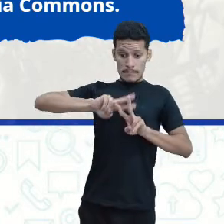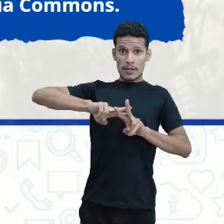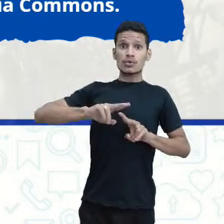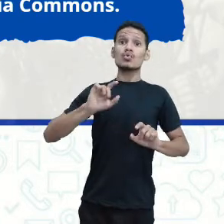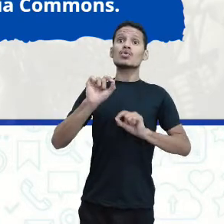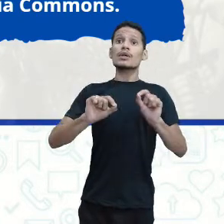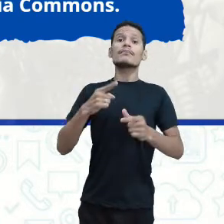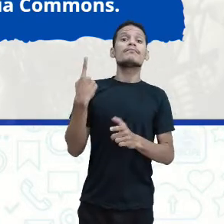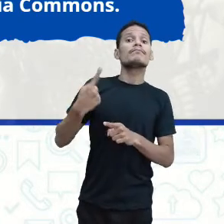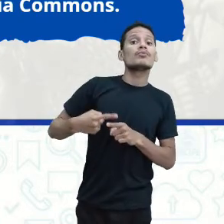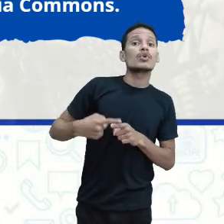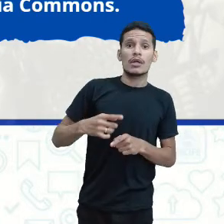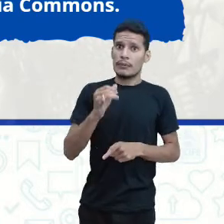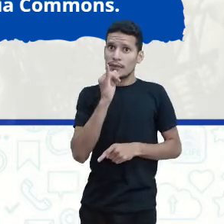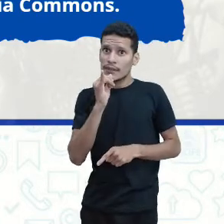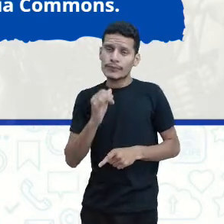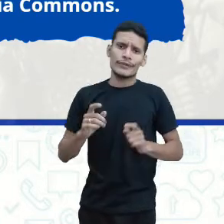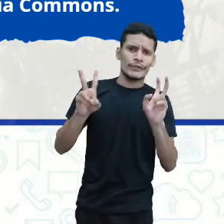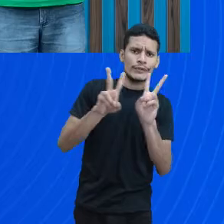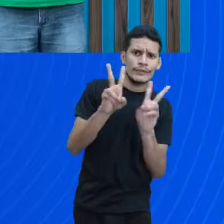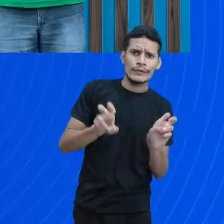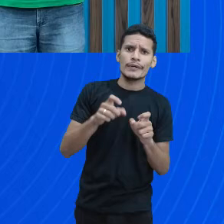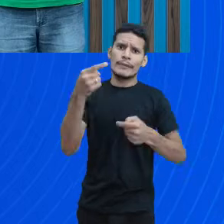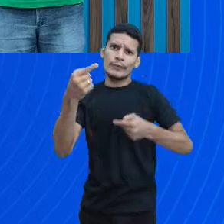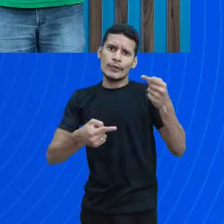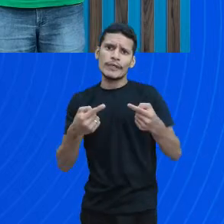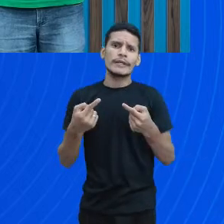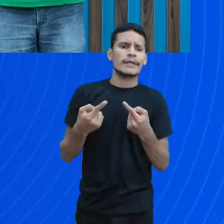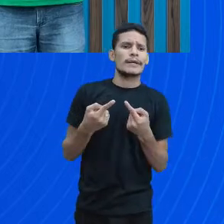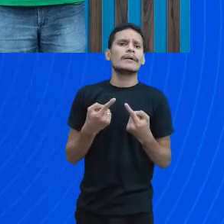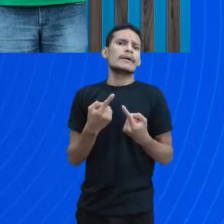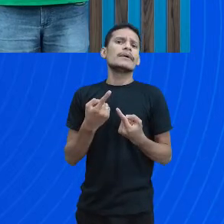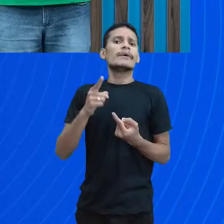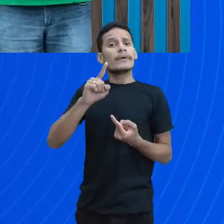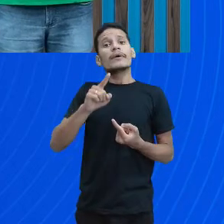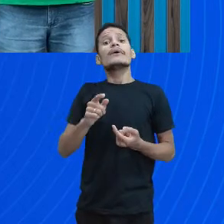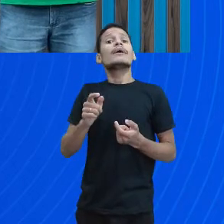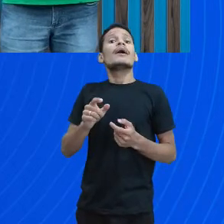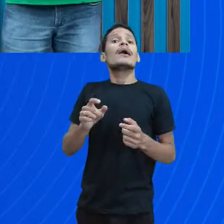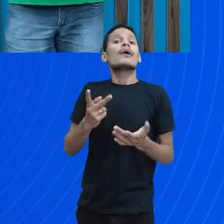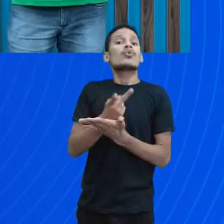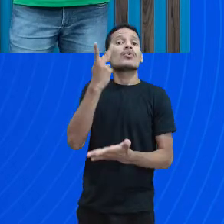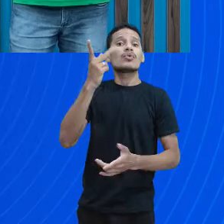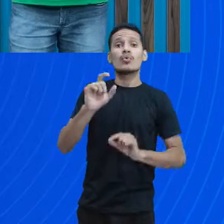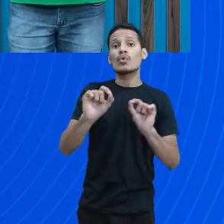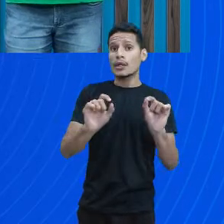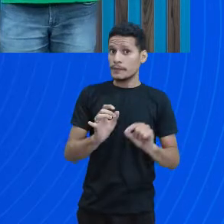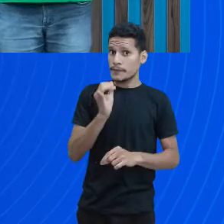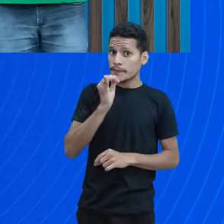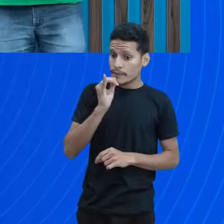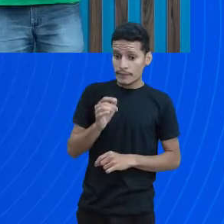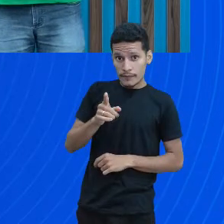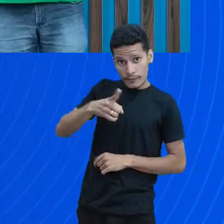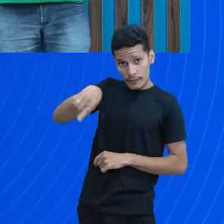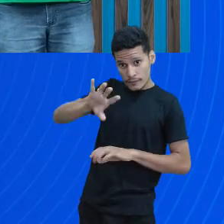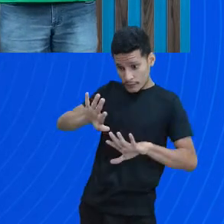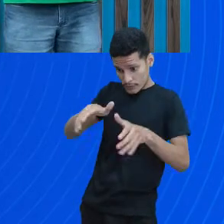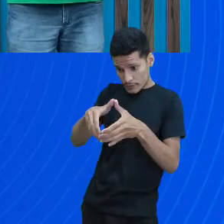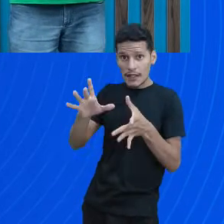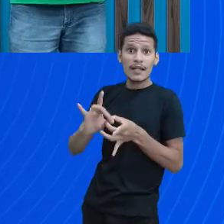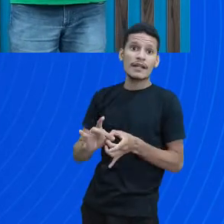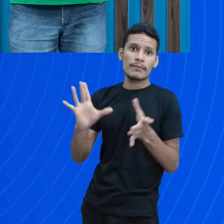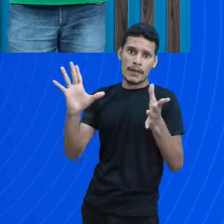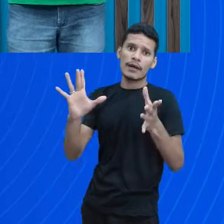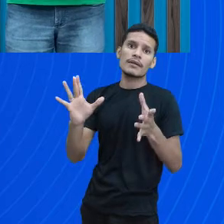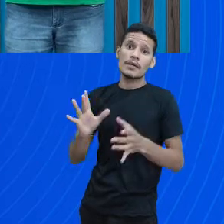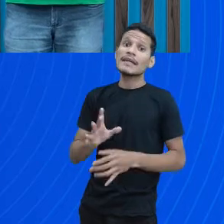sido presas por questões políticas, pela perseguição política, acabou sendo liberado, ou seja, para liberar o